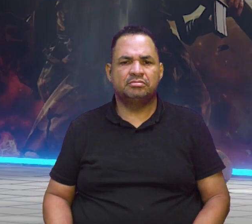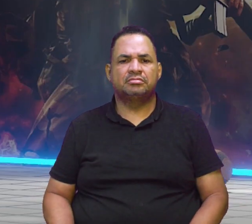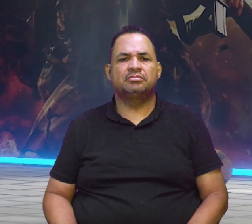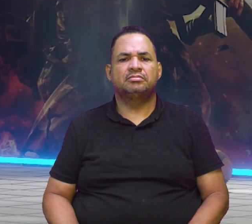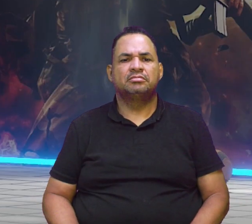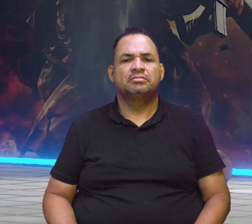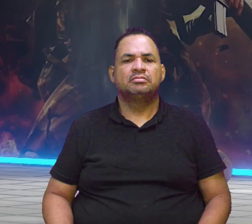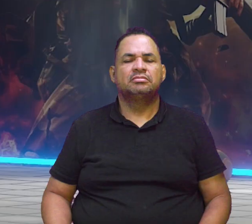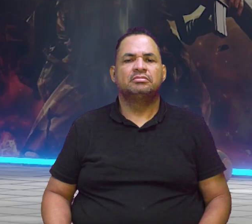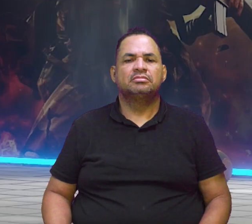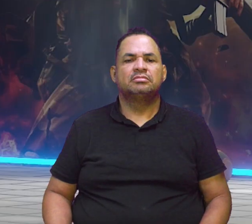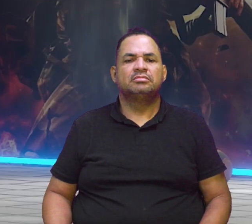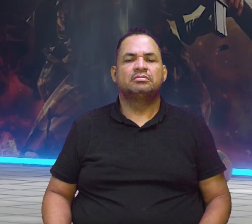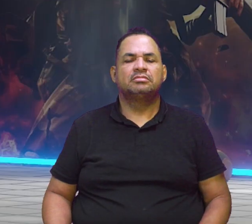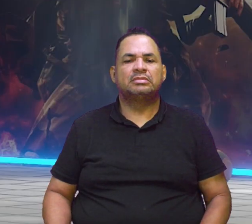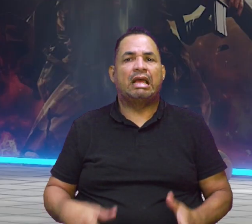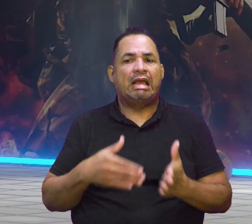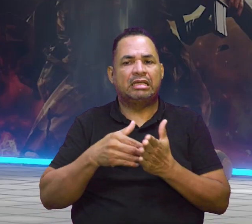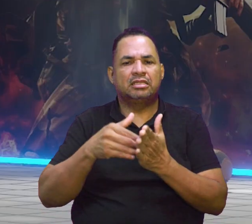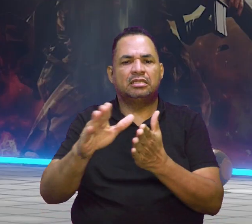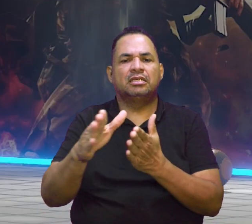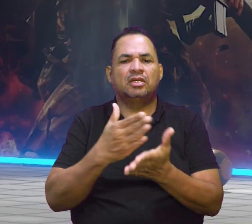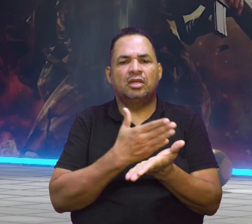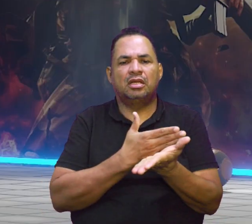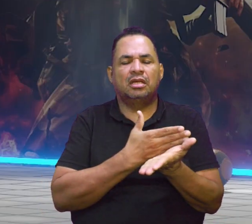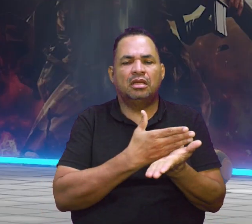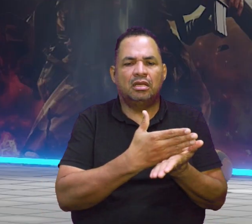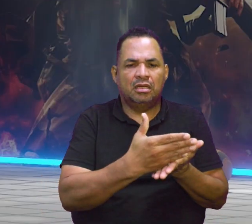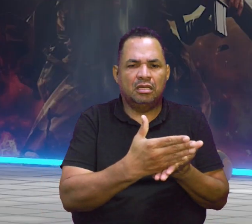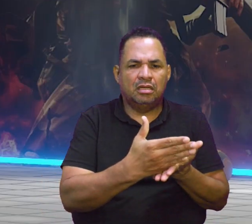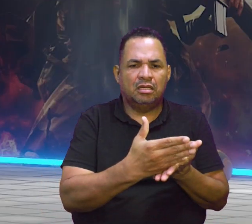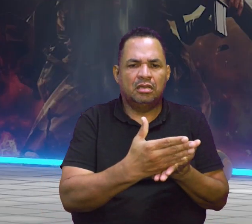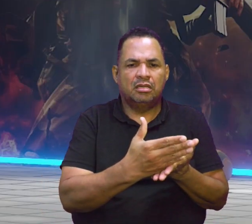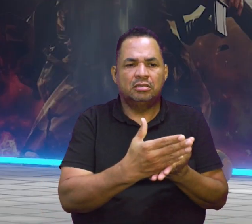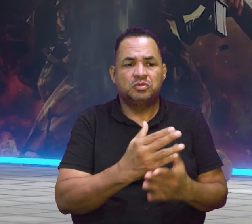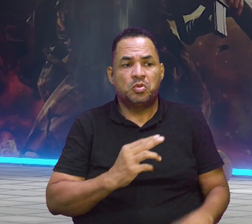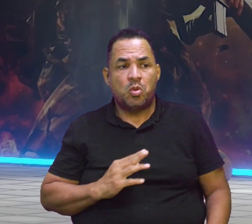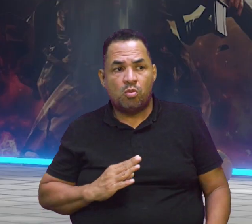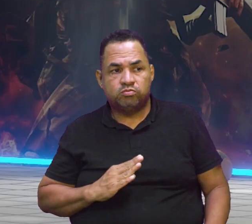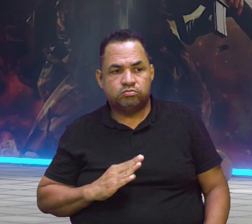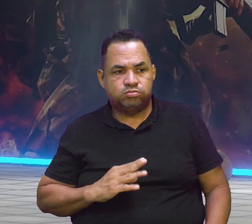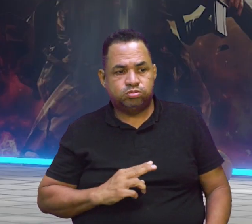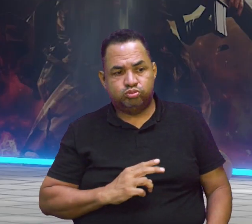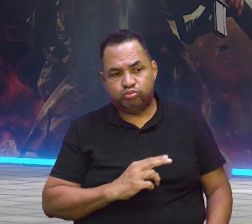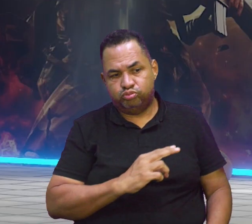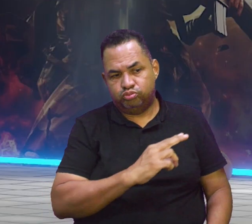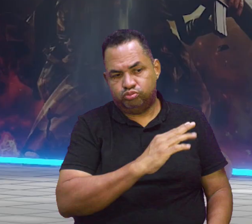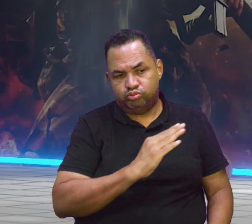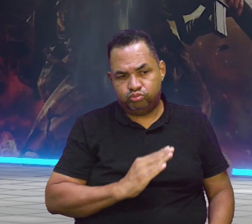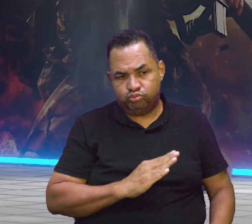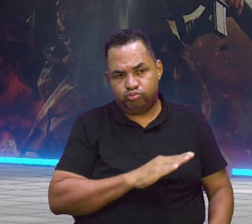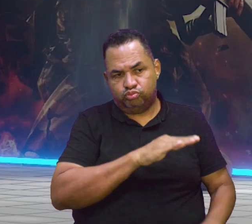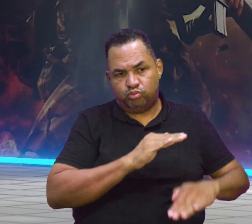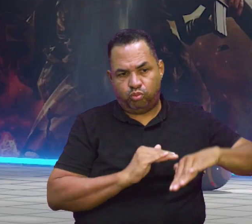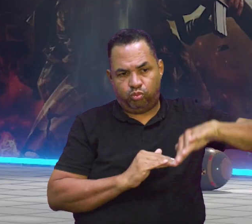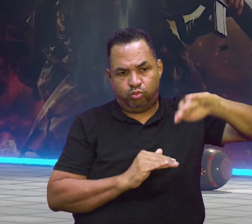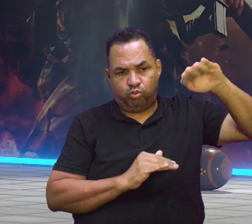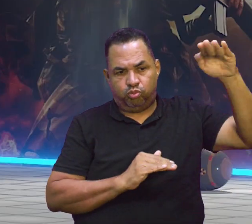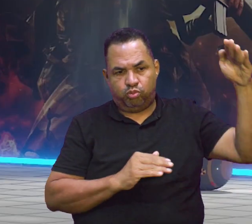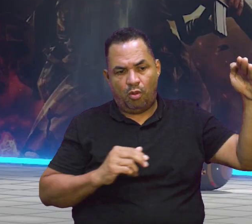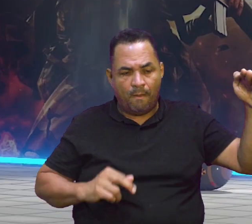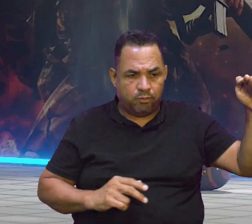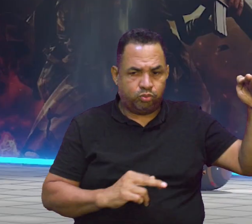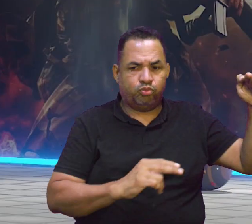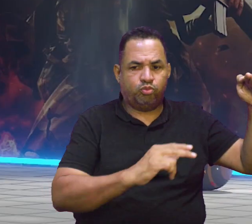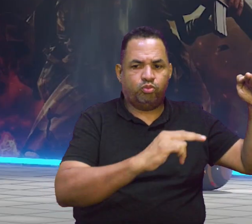embora. Elas vão começar a subir o morro. Então, em 1904, nós temos